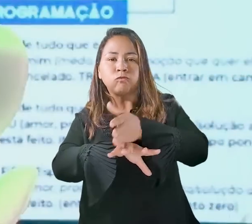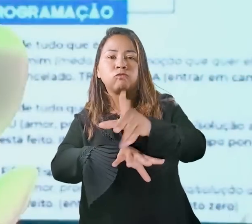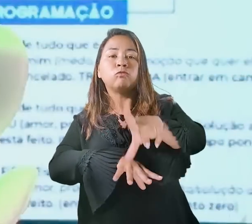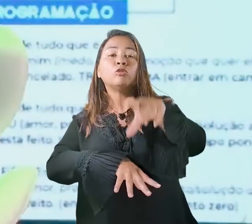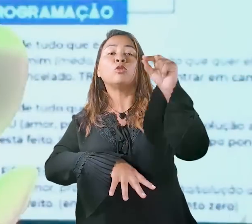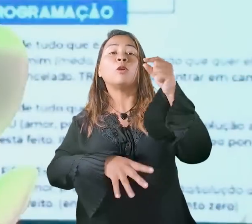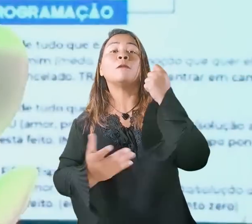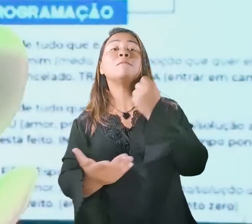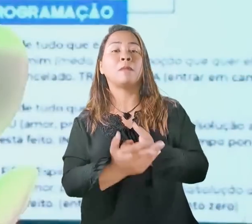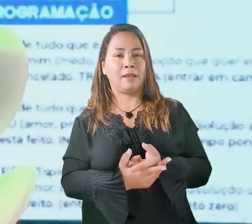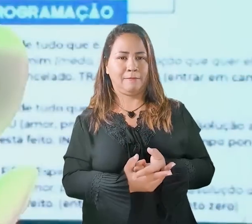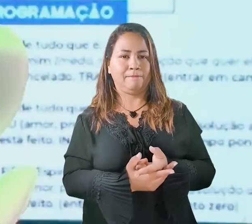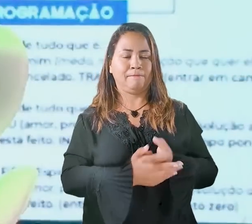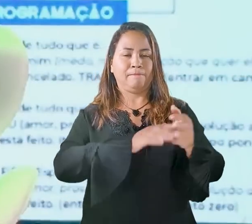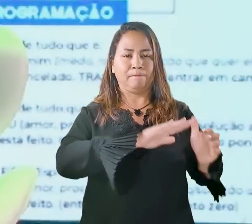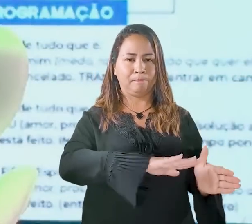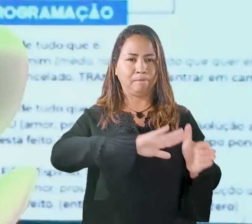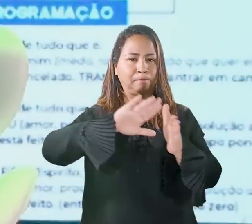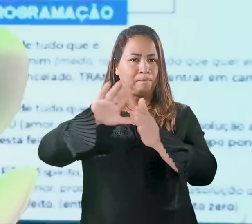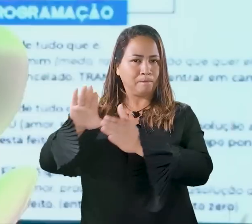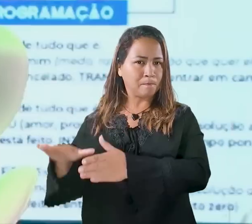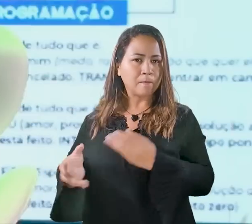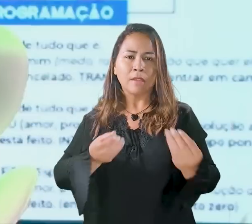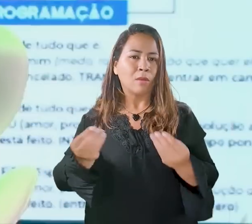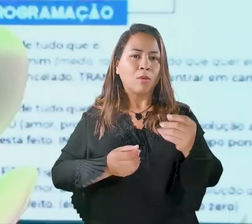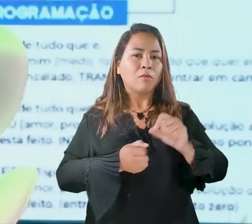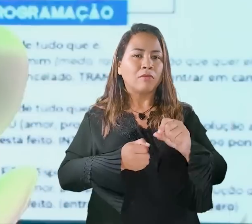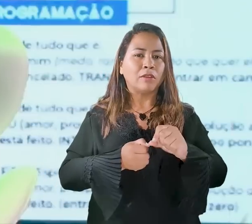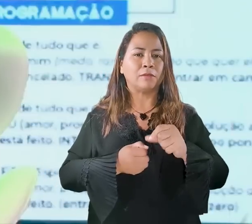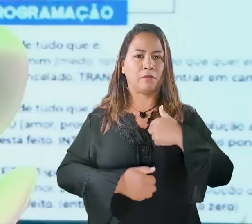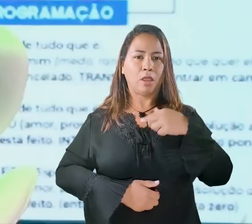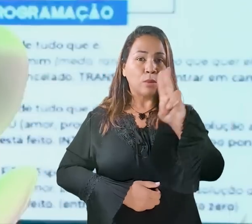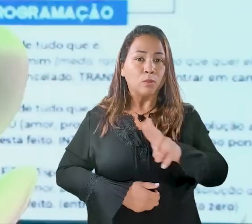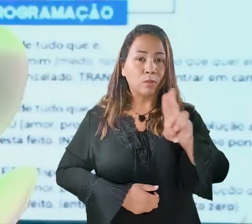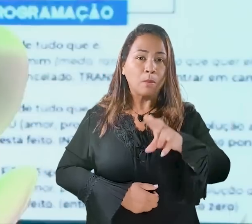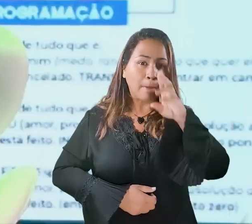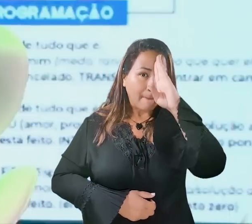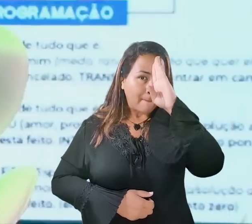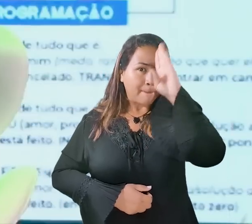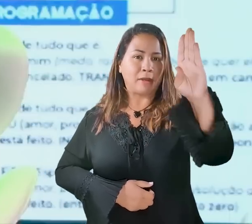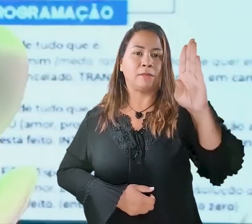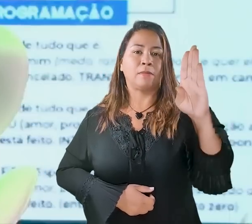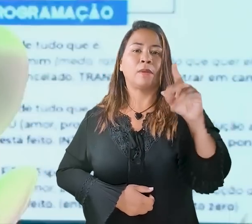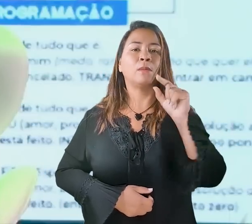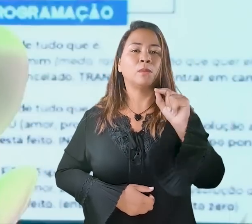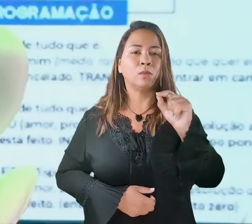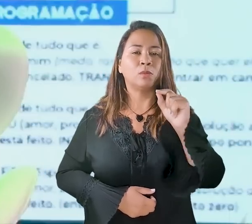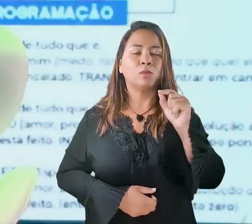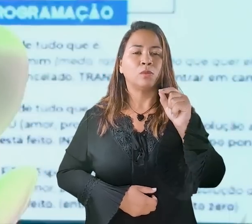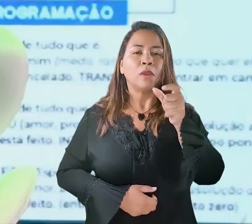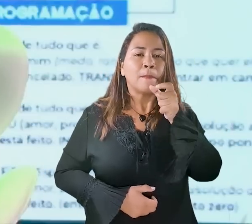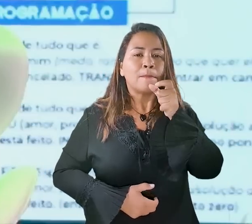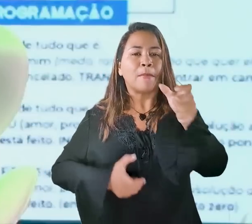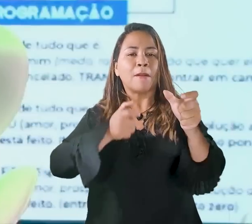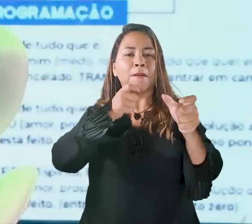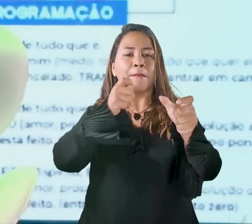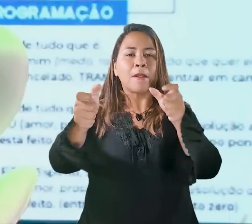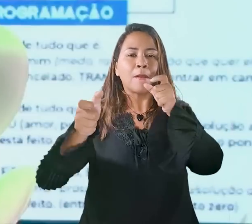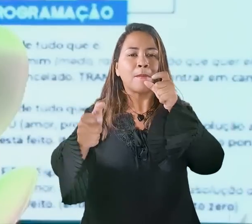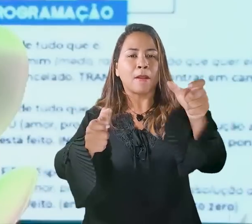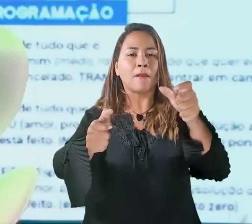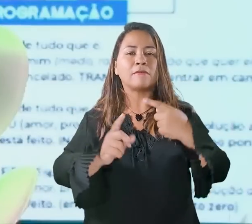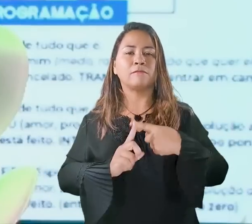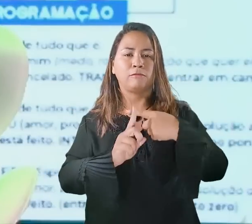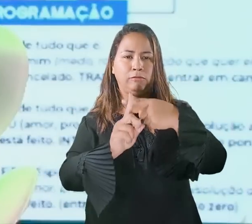é que eu faço? Eu uso os comandos principais de limpeza de crenças de escassez. E depois eu permito com que você use o teu